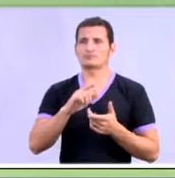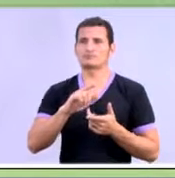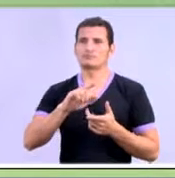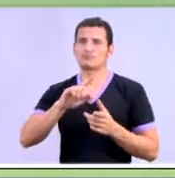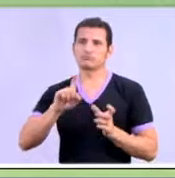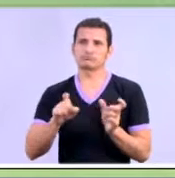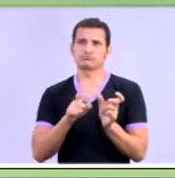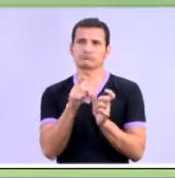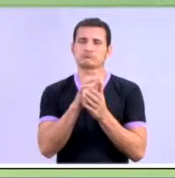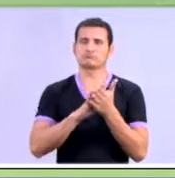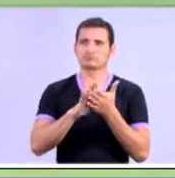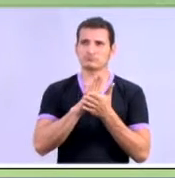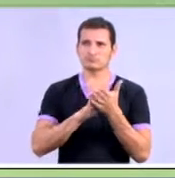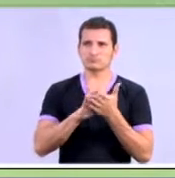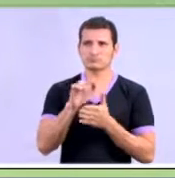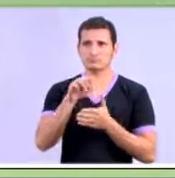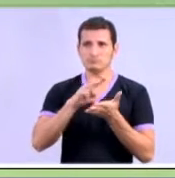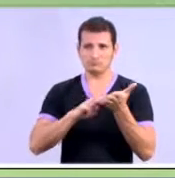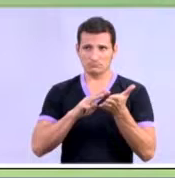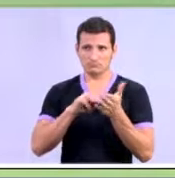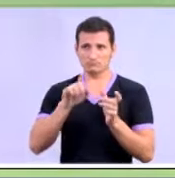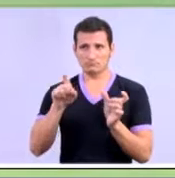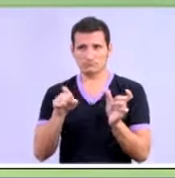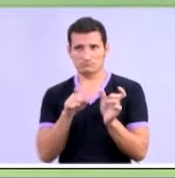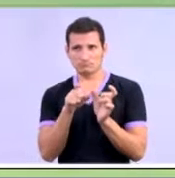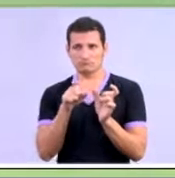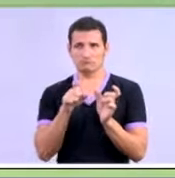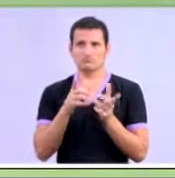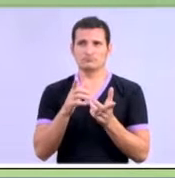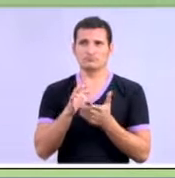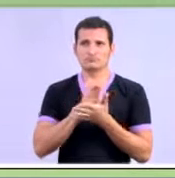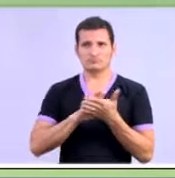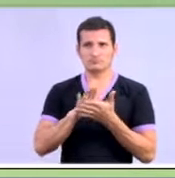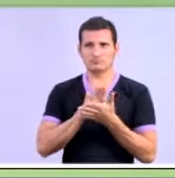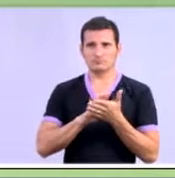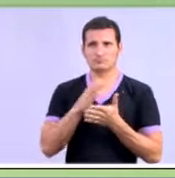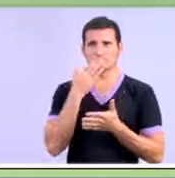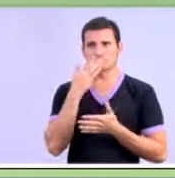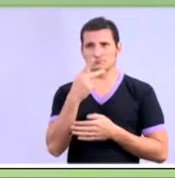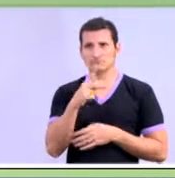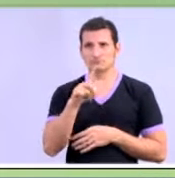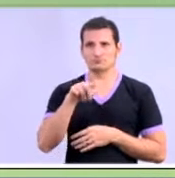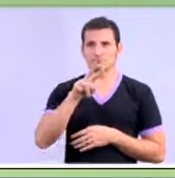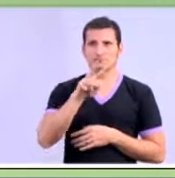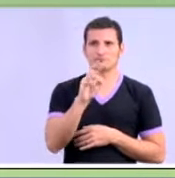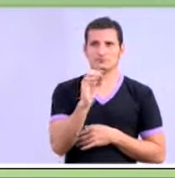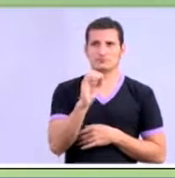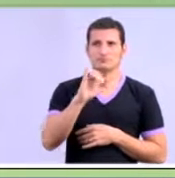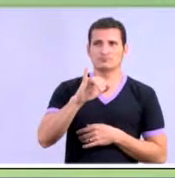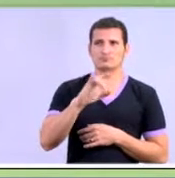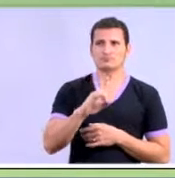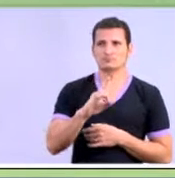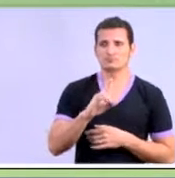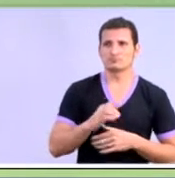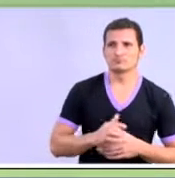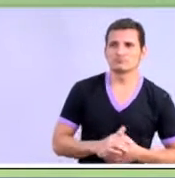esse método executa e não retorna nada, apenas executa, que a gente fala, o tipo de retorno, olha aqui,